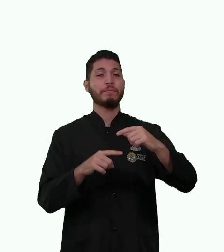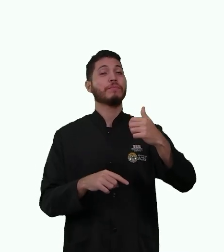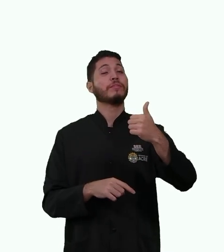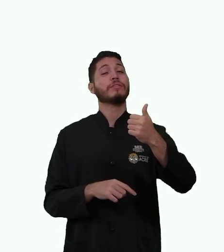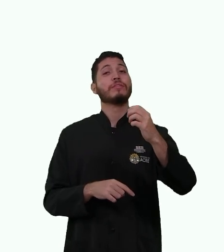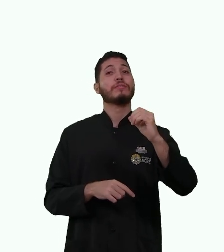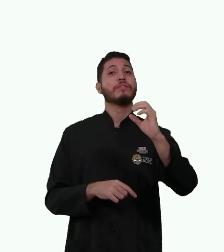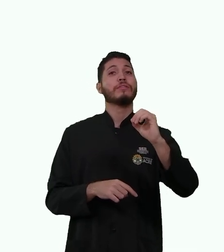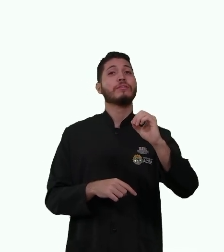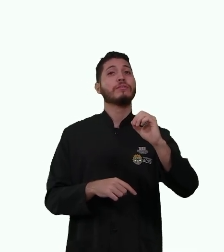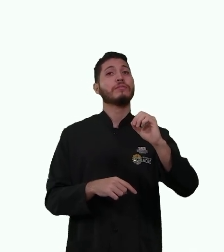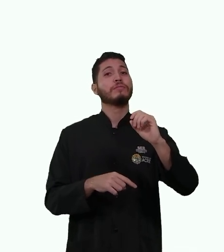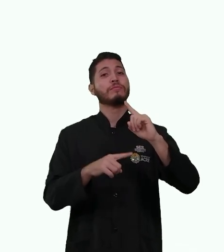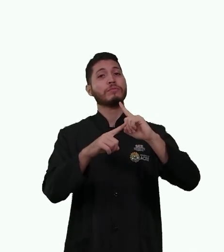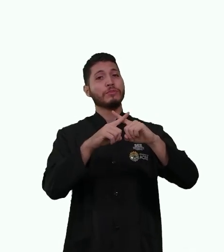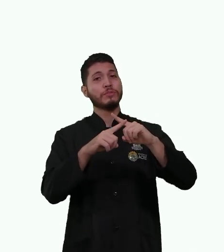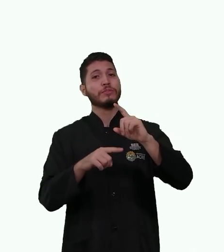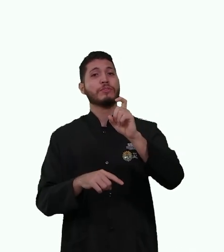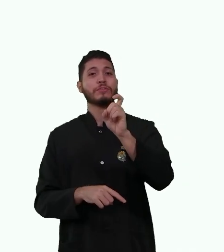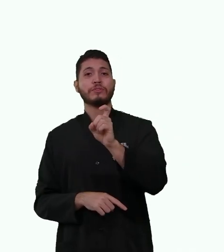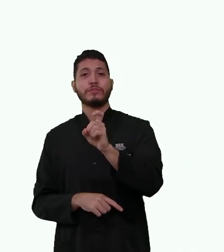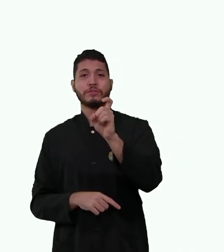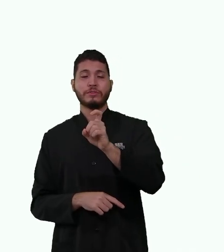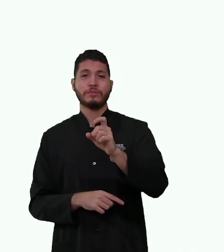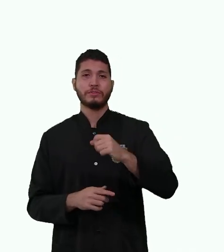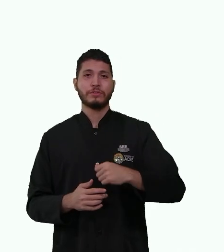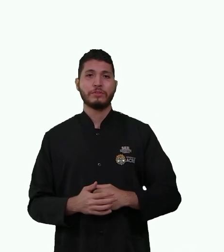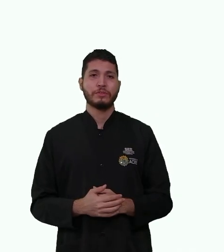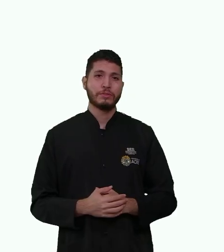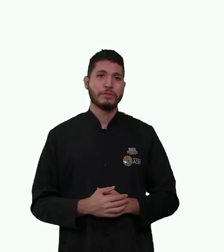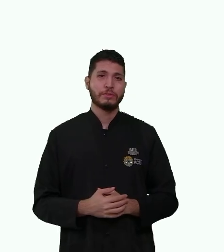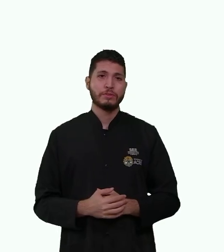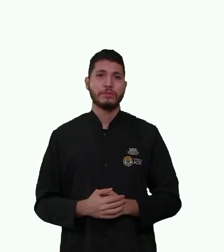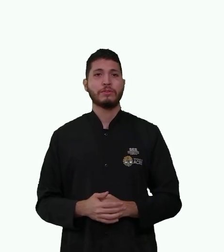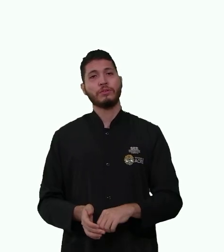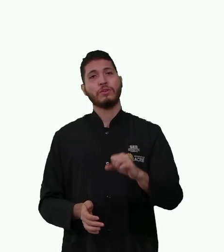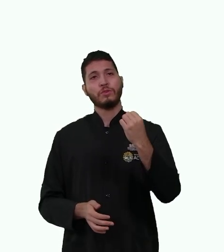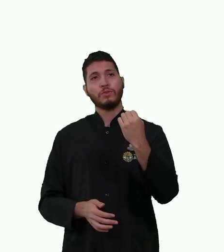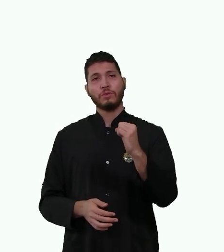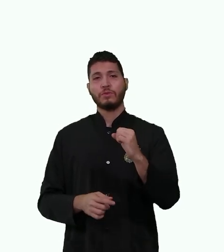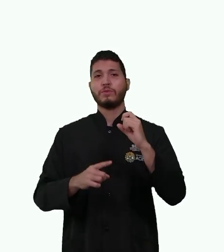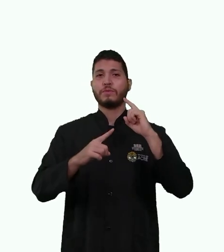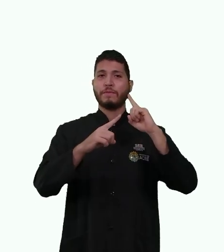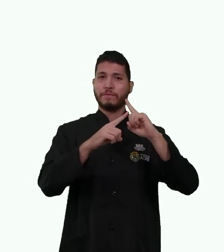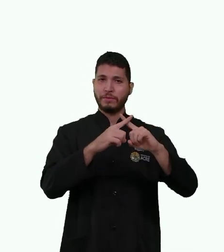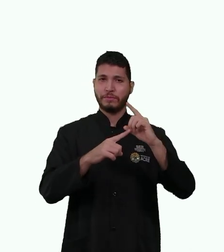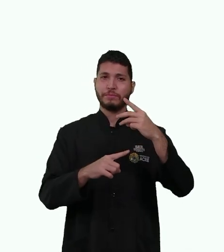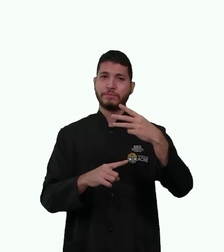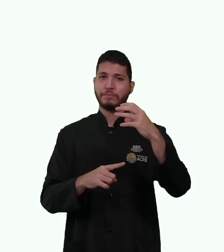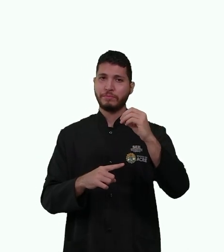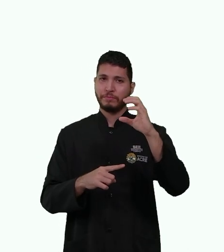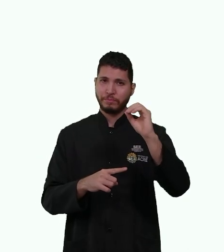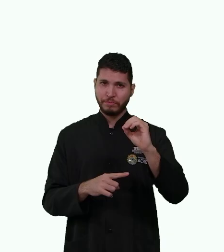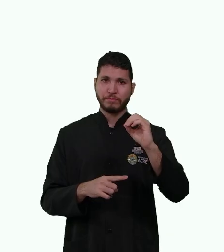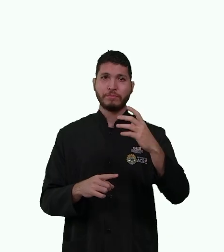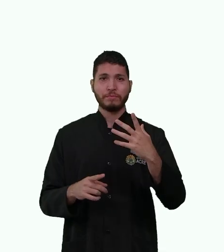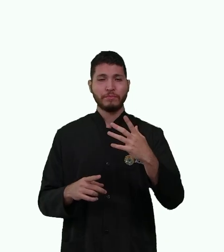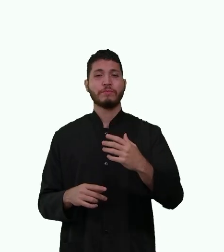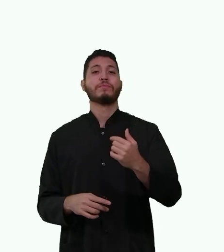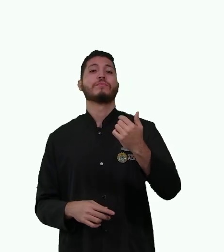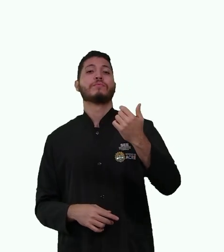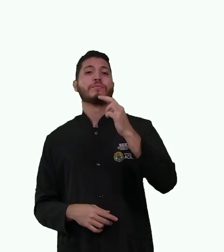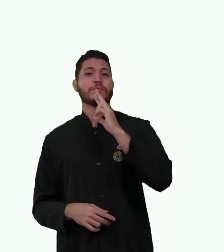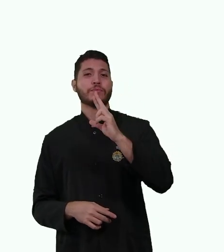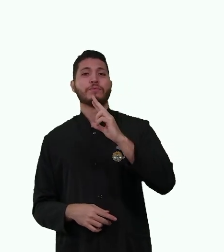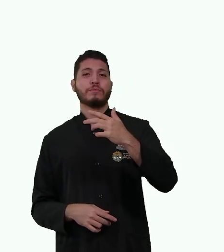aqui 100X. 8 vezes 300, eu vou ter 2.400. Aí, lembra... A gente quer